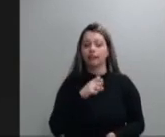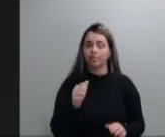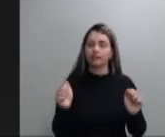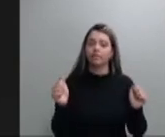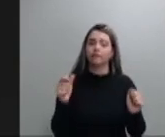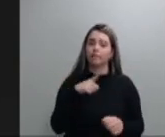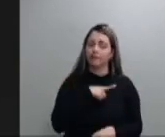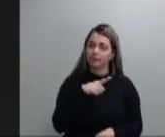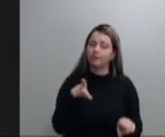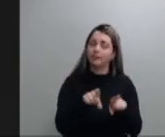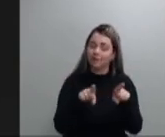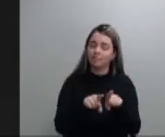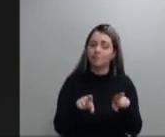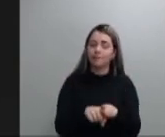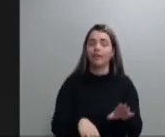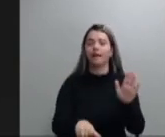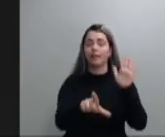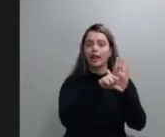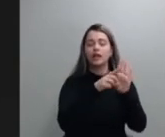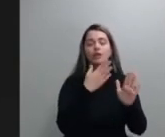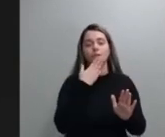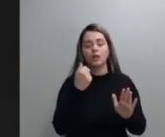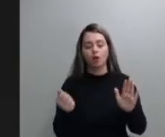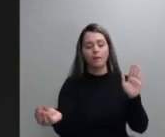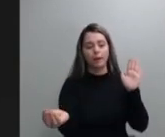vista da sanção aplicável à empresa